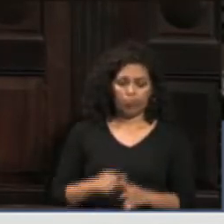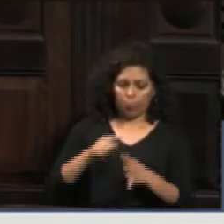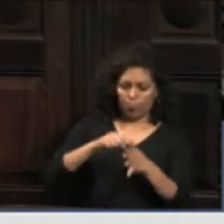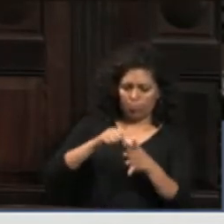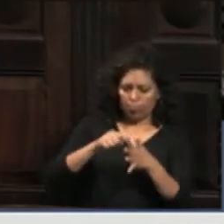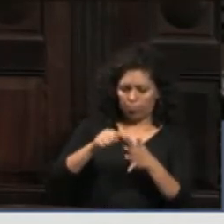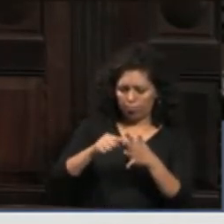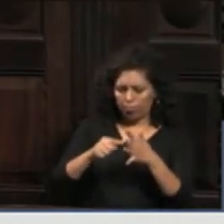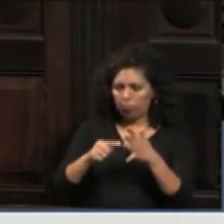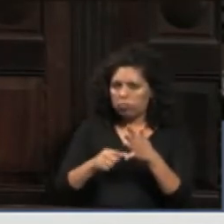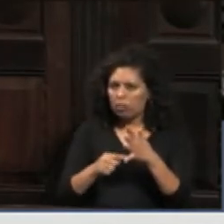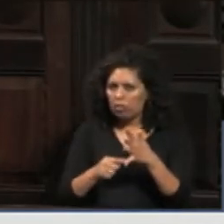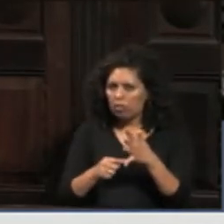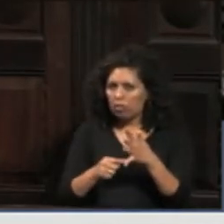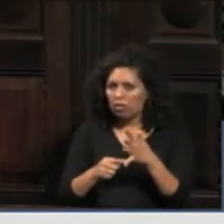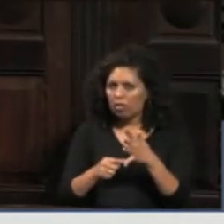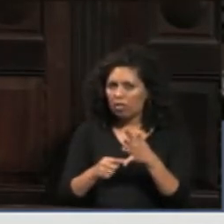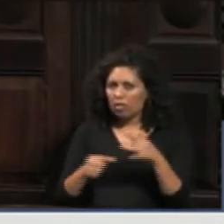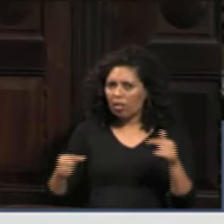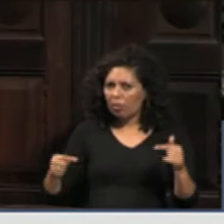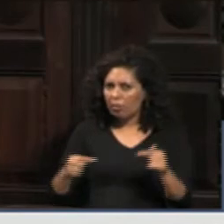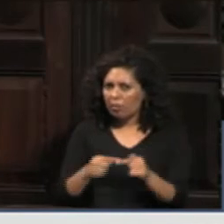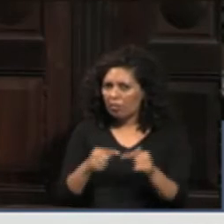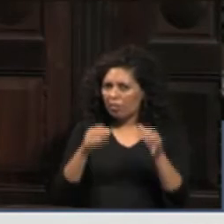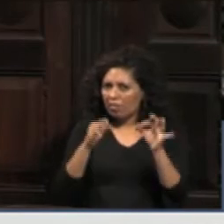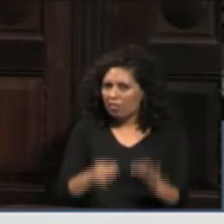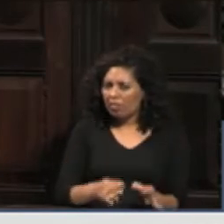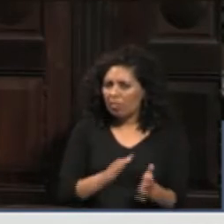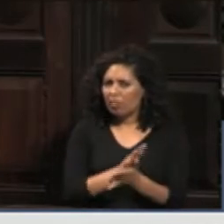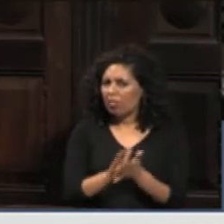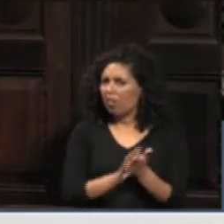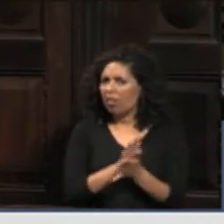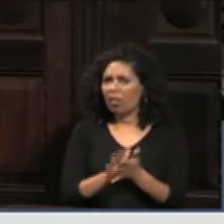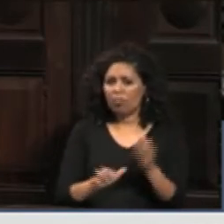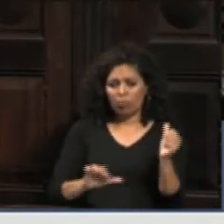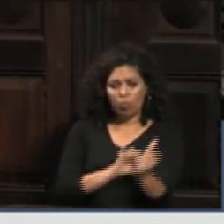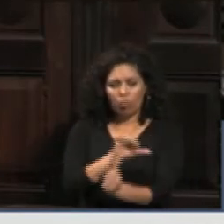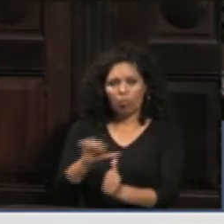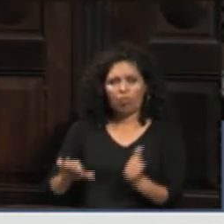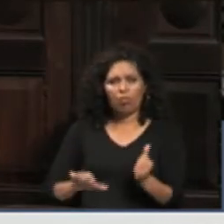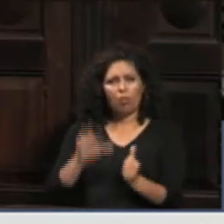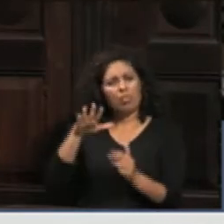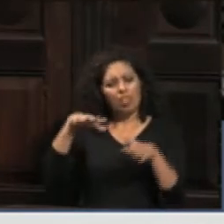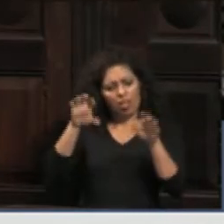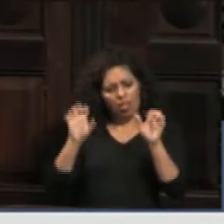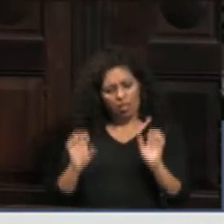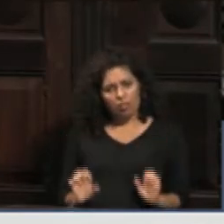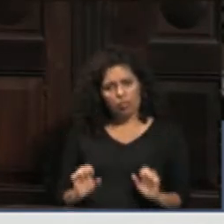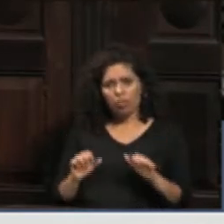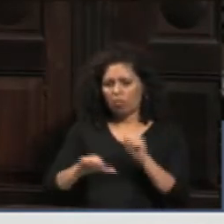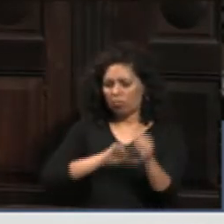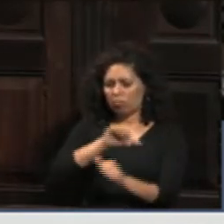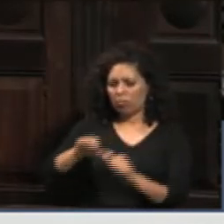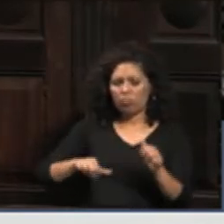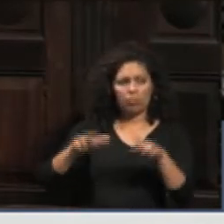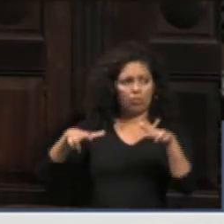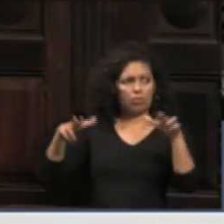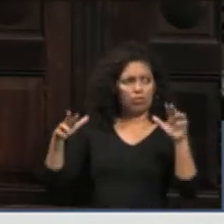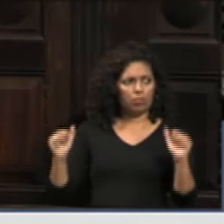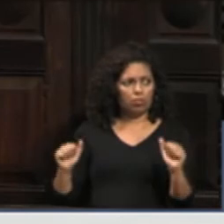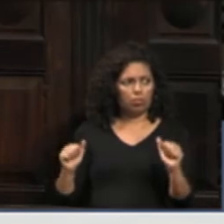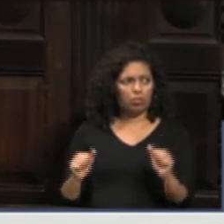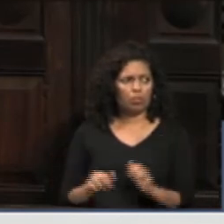ingredientes de ódio, de ressentimento, realmente não nos leva a nada. Éramos para